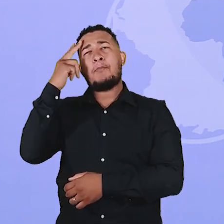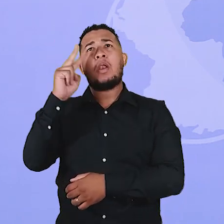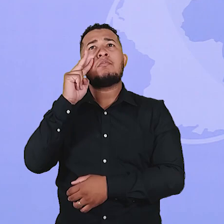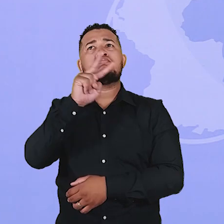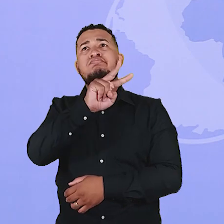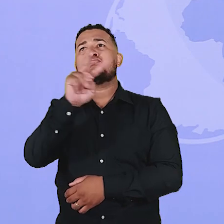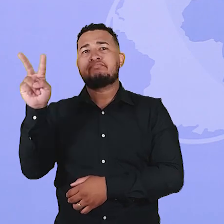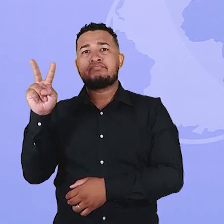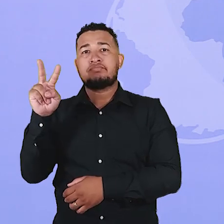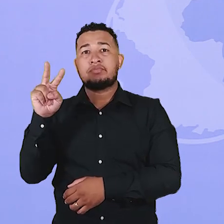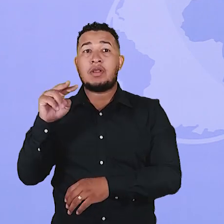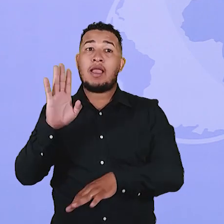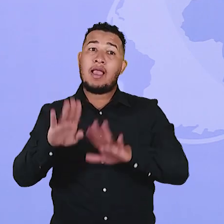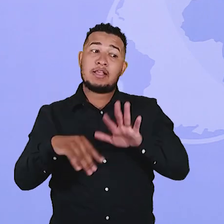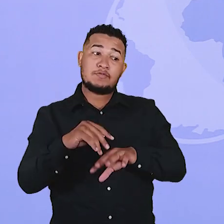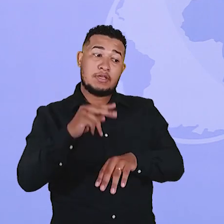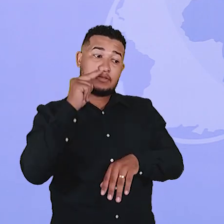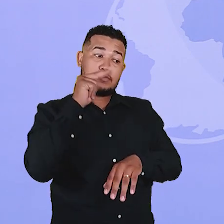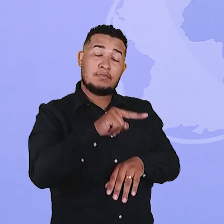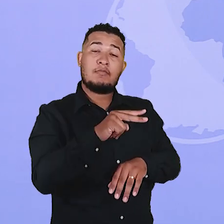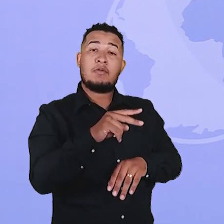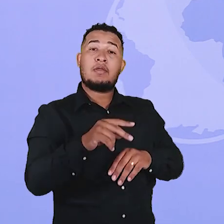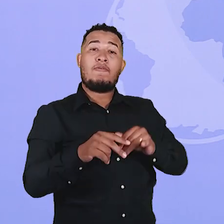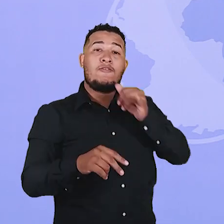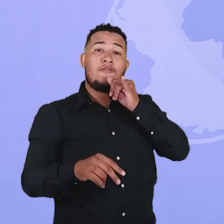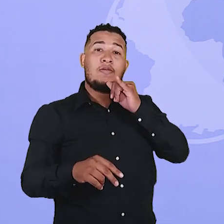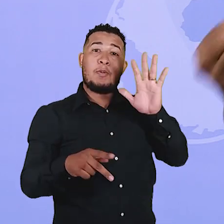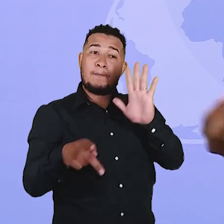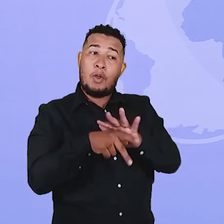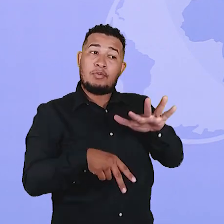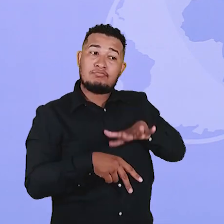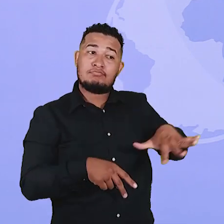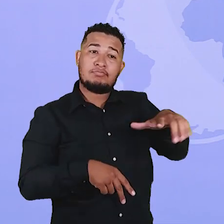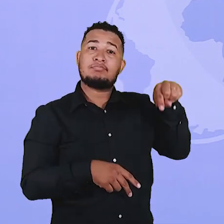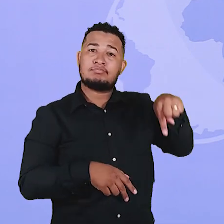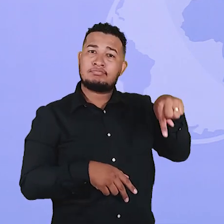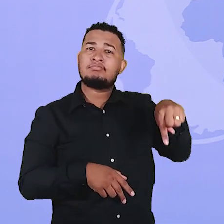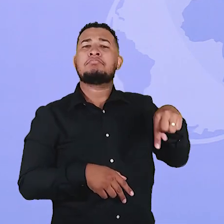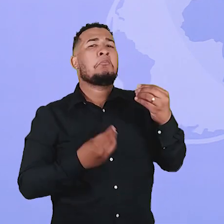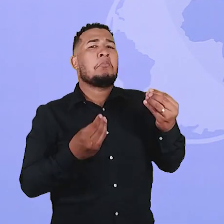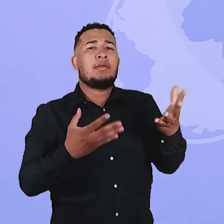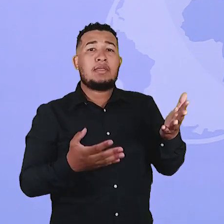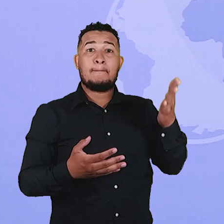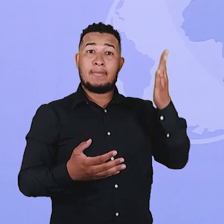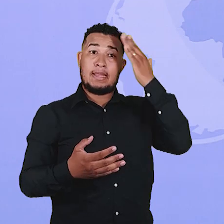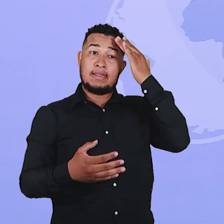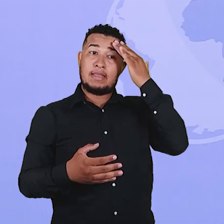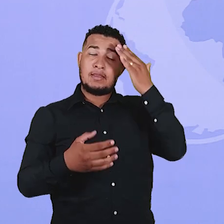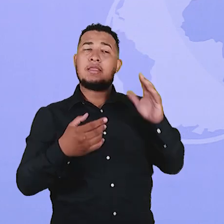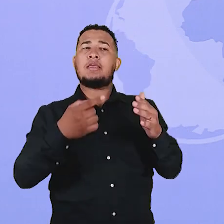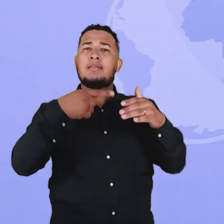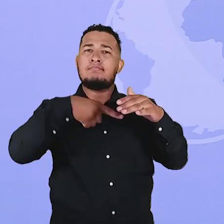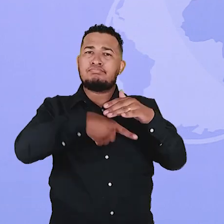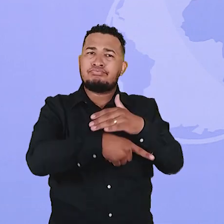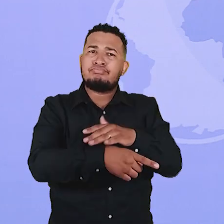às vezes a gente vai precisar usar exemplos que sejam microscópicos para entender a fundo como que